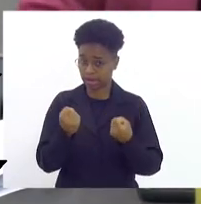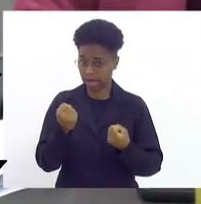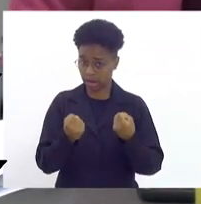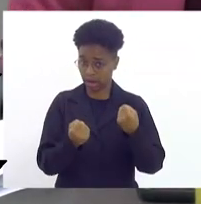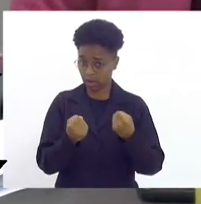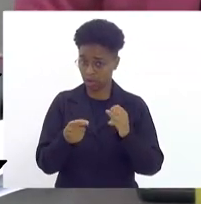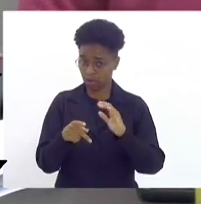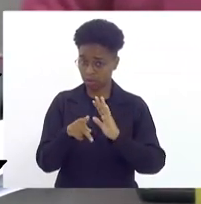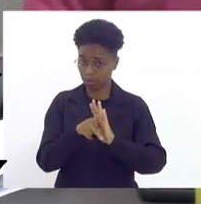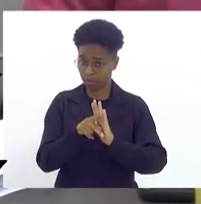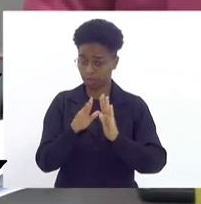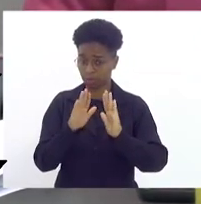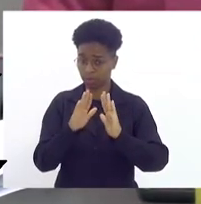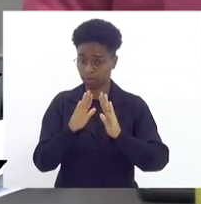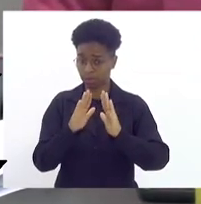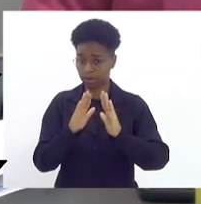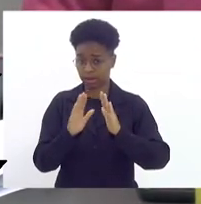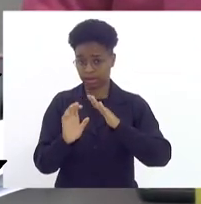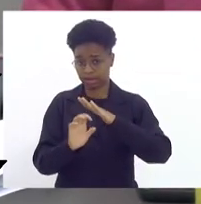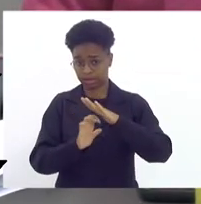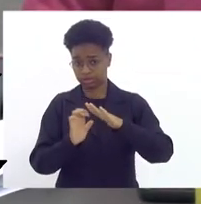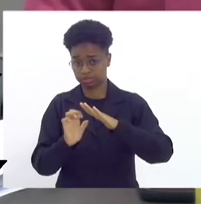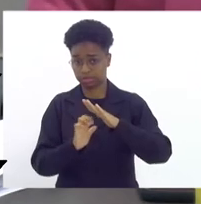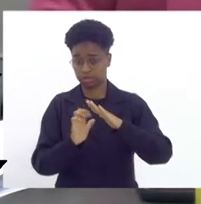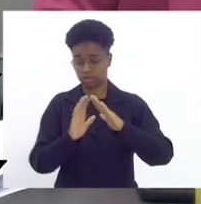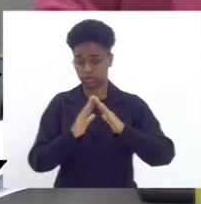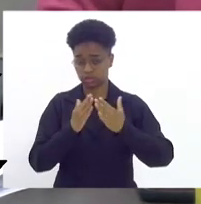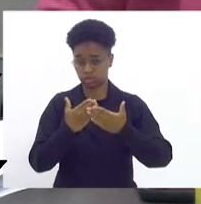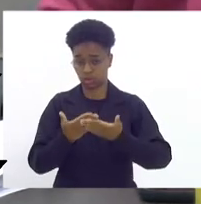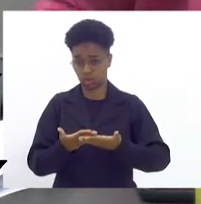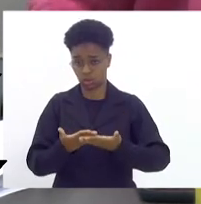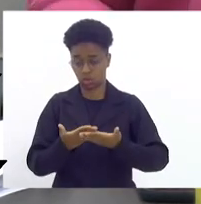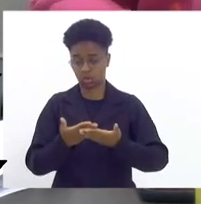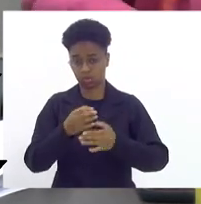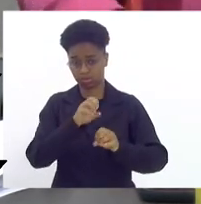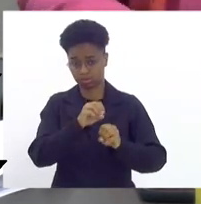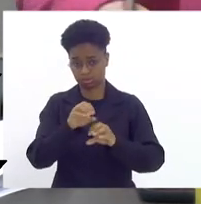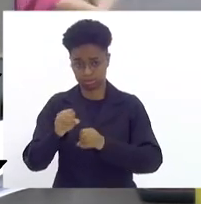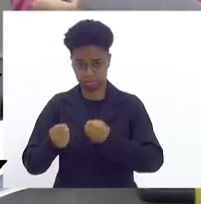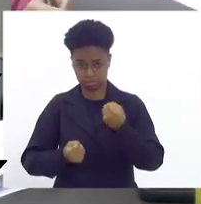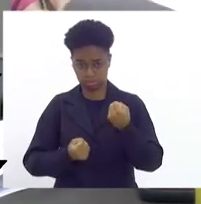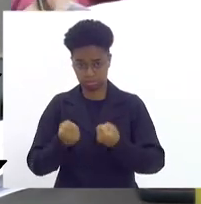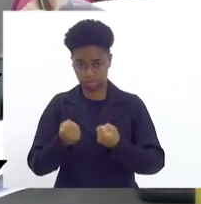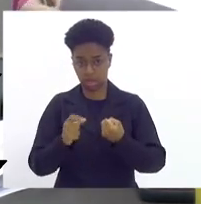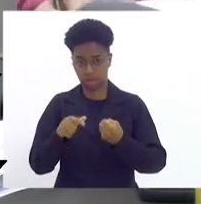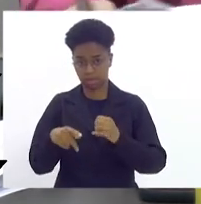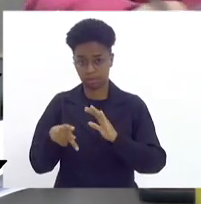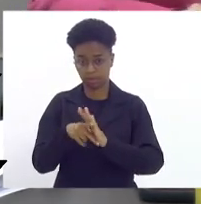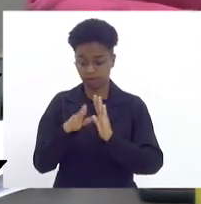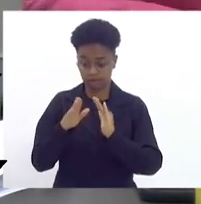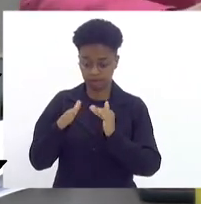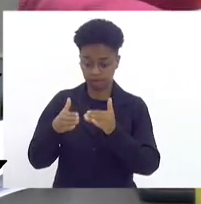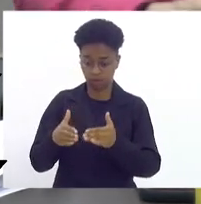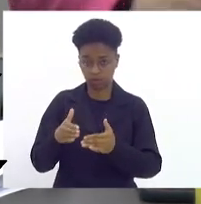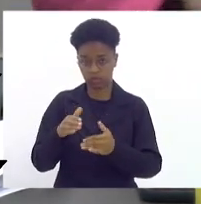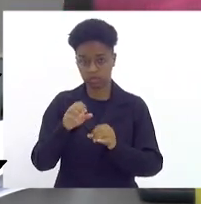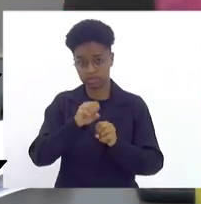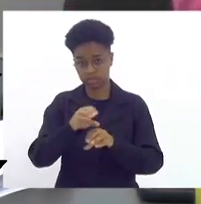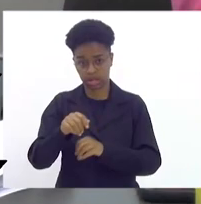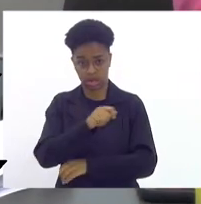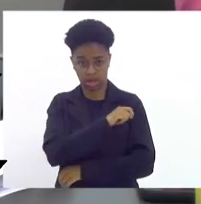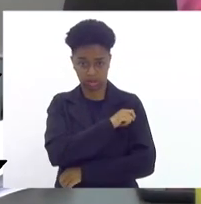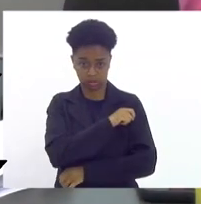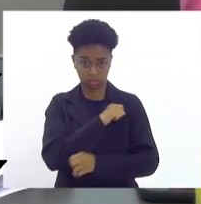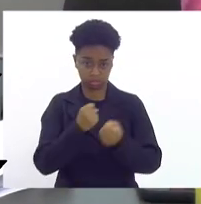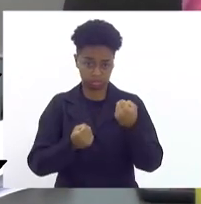das autoescolas são para o aprendizado dos alunos, não tem a finalidade